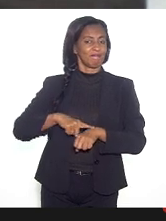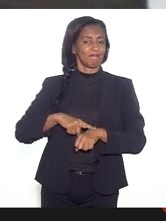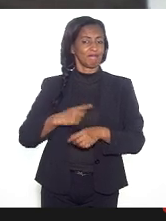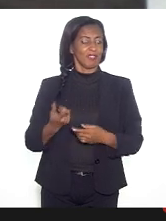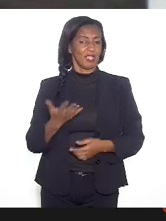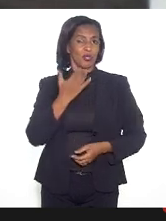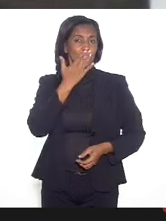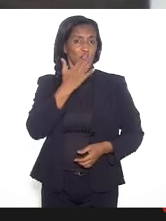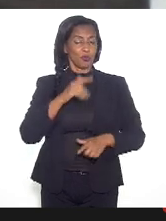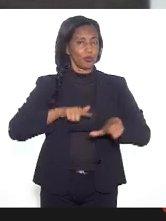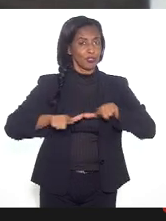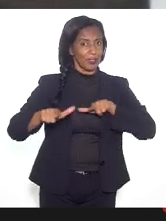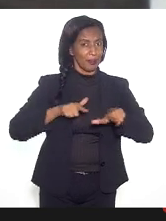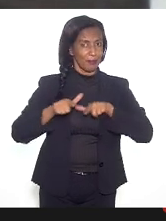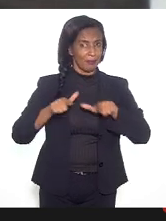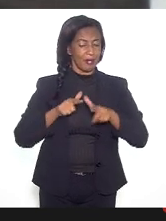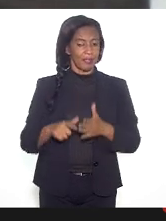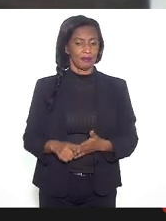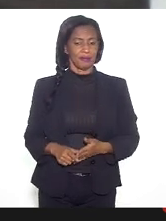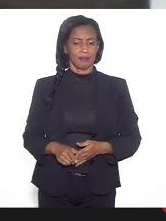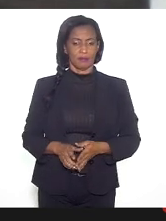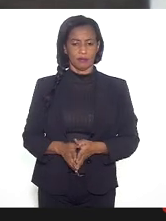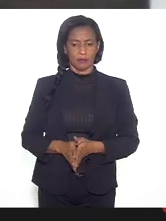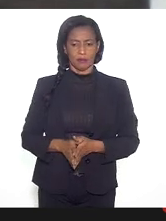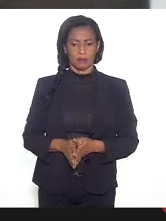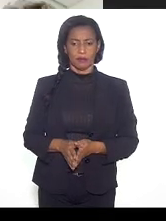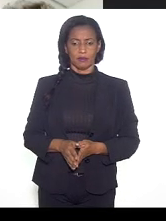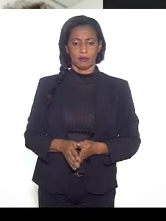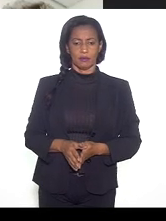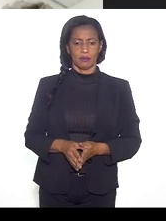esse tipo de serviço...